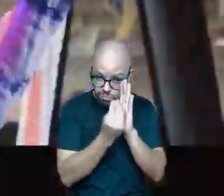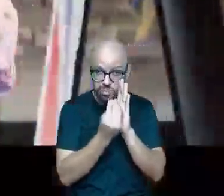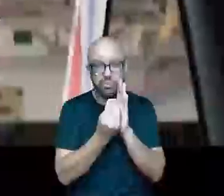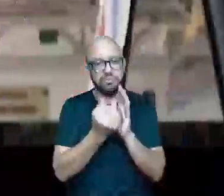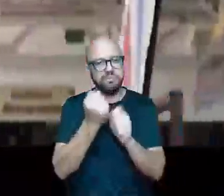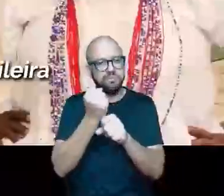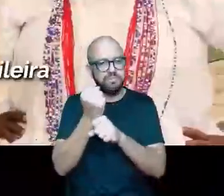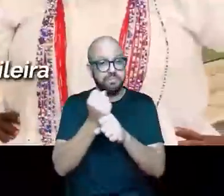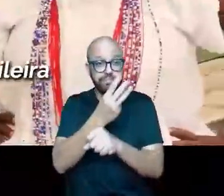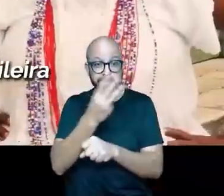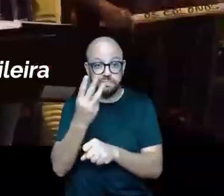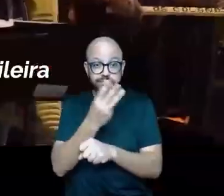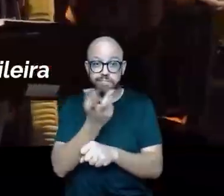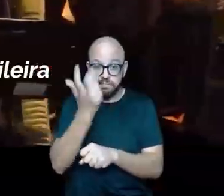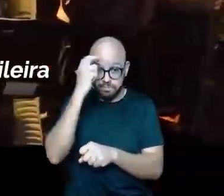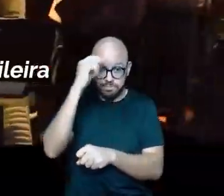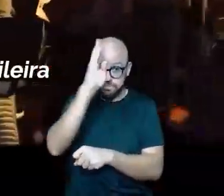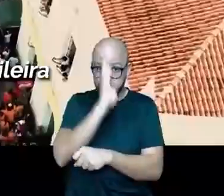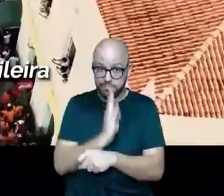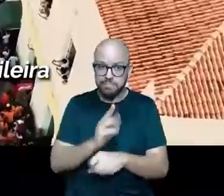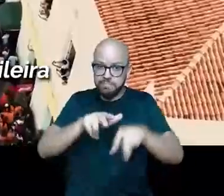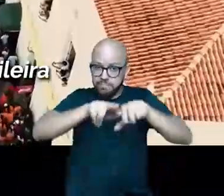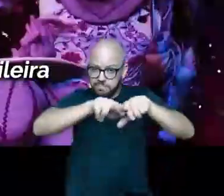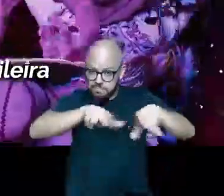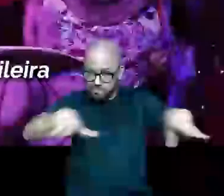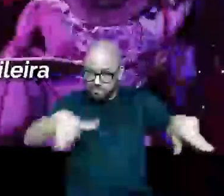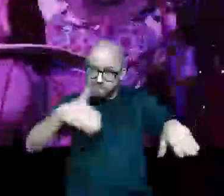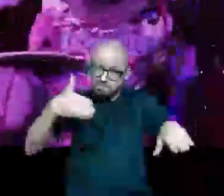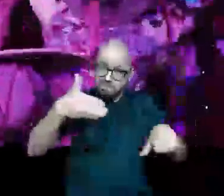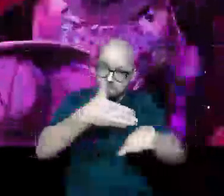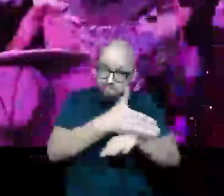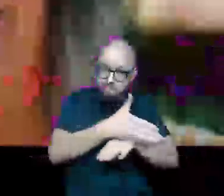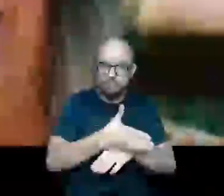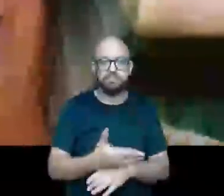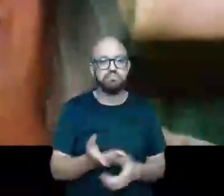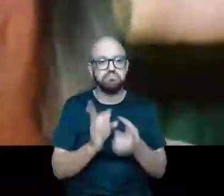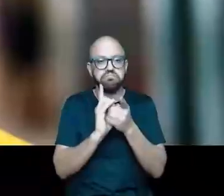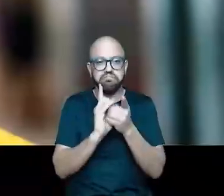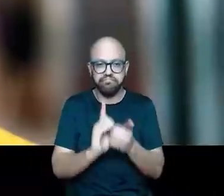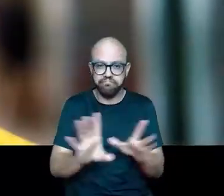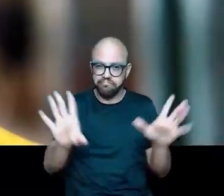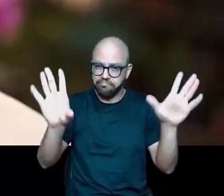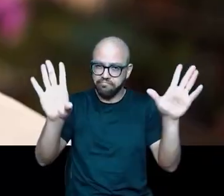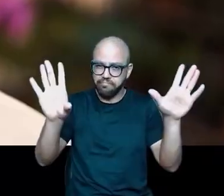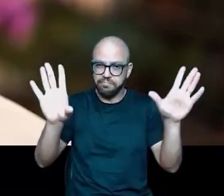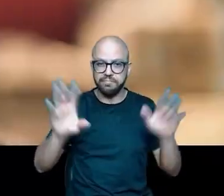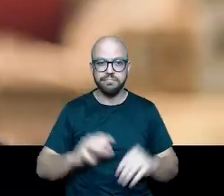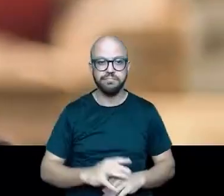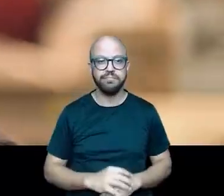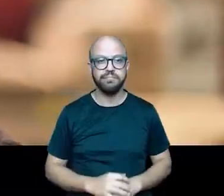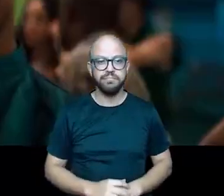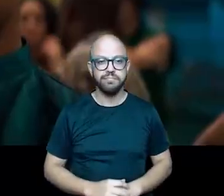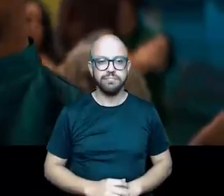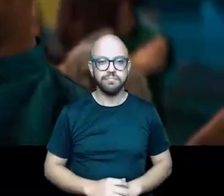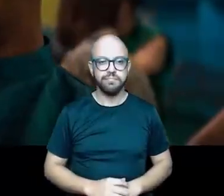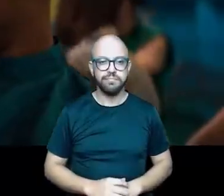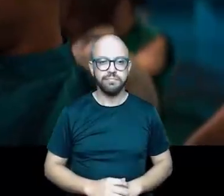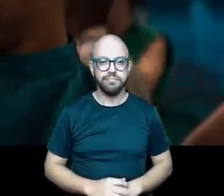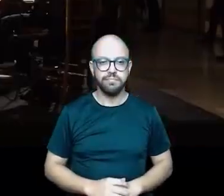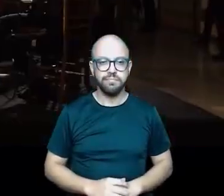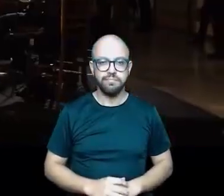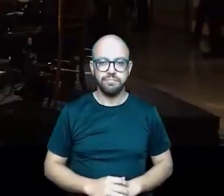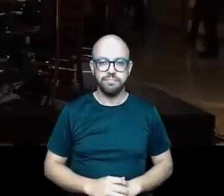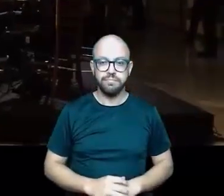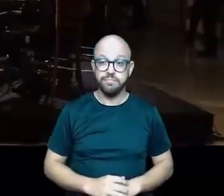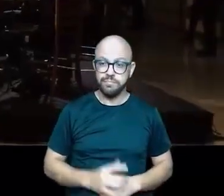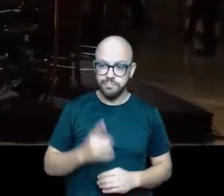Lei Rouanet, há 33 anos tornando a cultura brasileira mais plural, acessível e democrática.